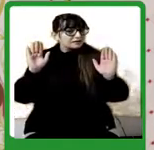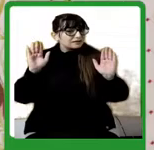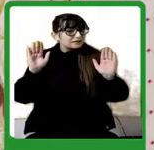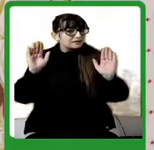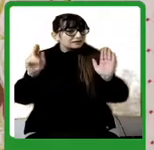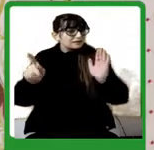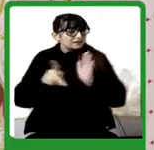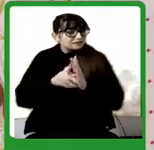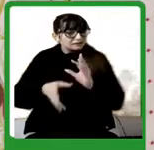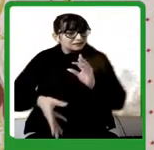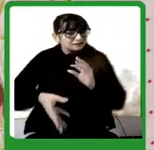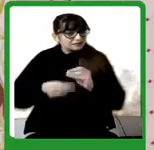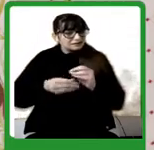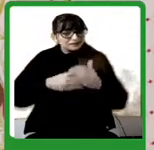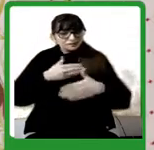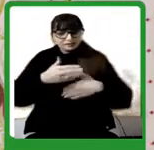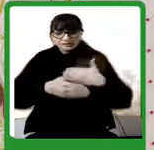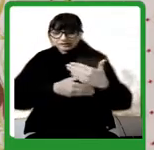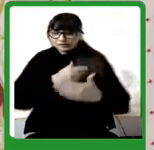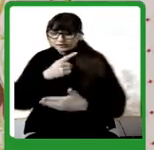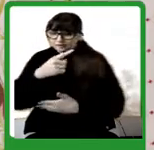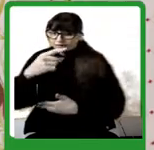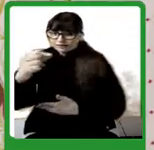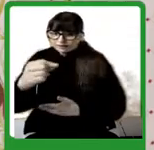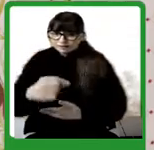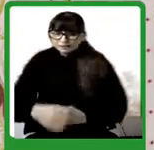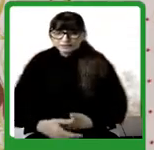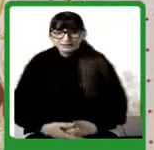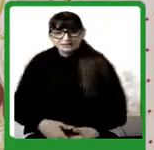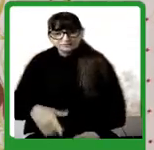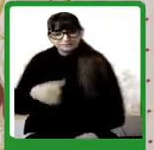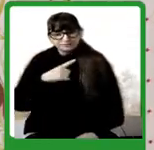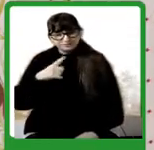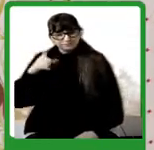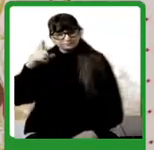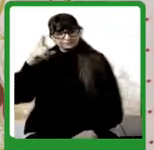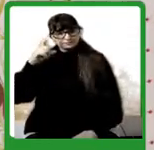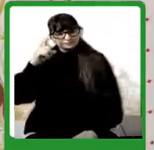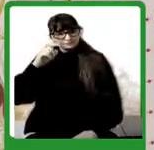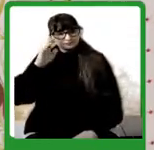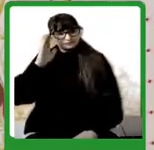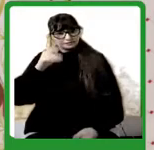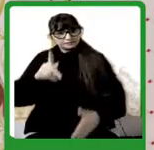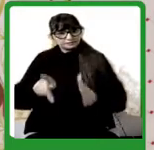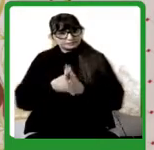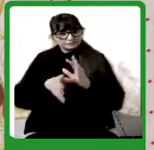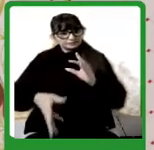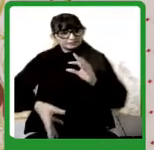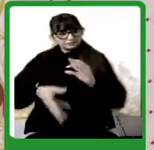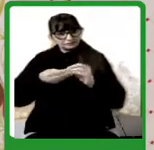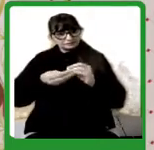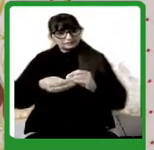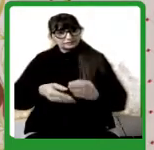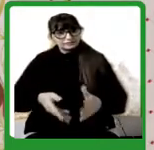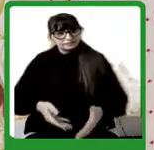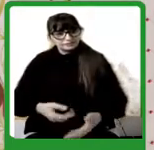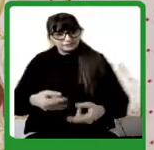te arrastava embora. Eu te arrastava. Ele te mandou uma foto do Oronizinho. Tu quer tomar uma chinelada? Também eu te dou uma chinelada ao vivo. Ai, ai,